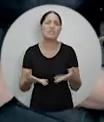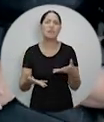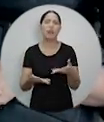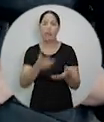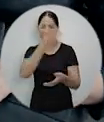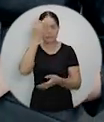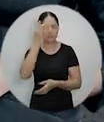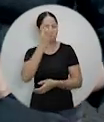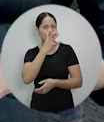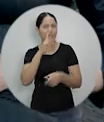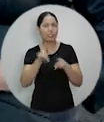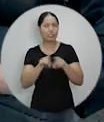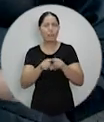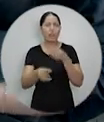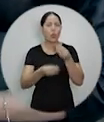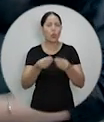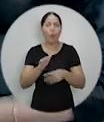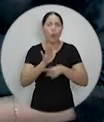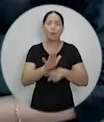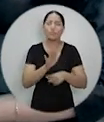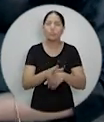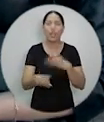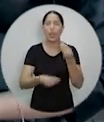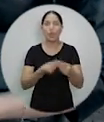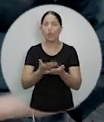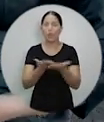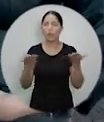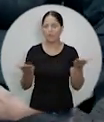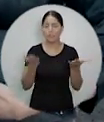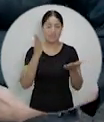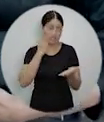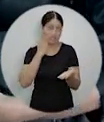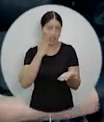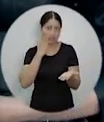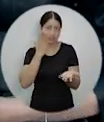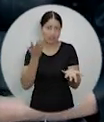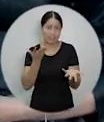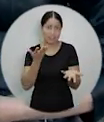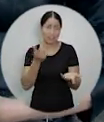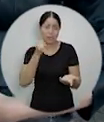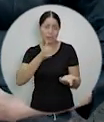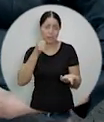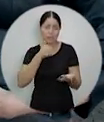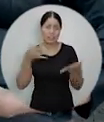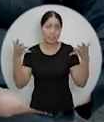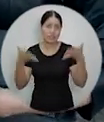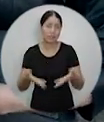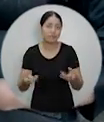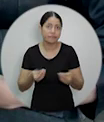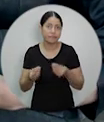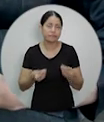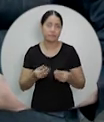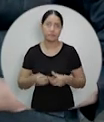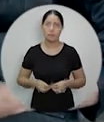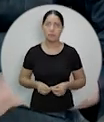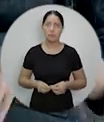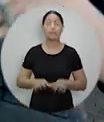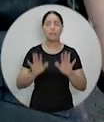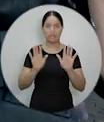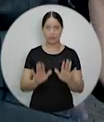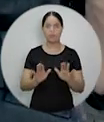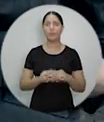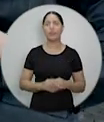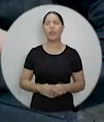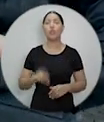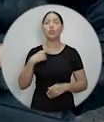pode talvez tomar uma medida para poder ajudar a ter mais mulheres na política, porque a gente sabe que não perde mulheres na política, né? Ah, com certeza. Primeiro nós